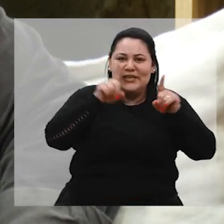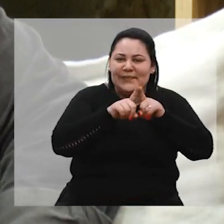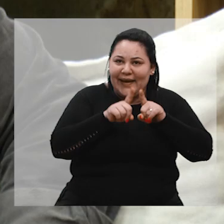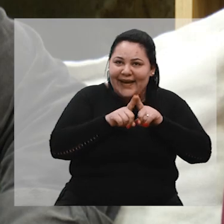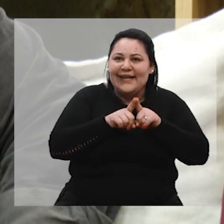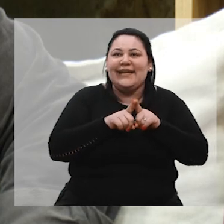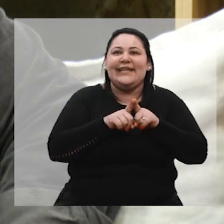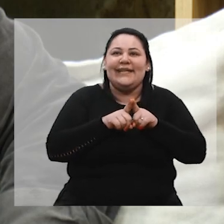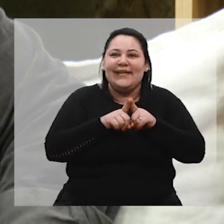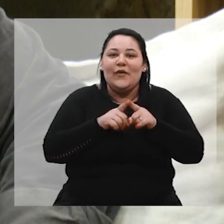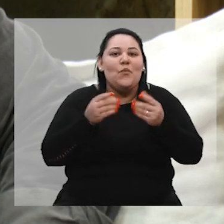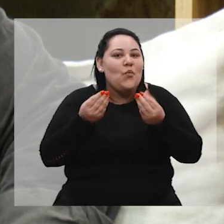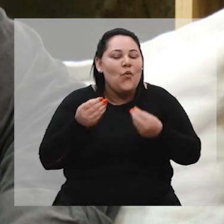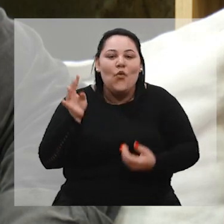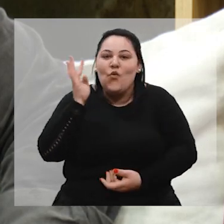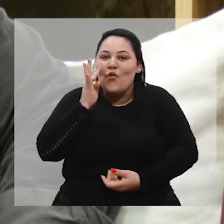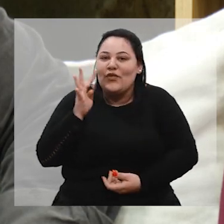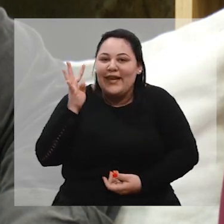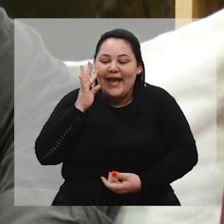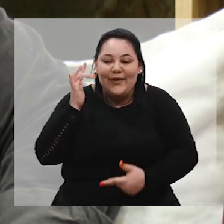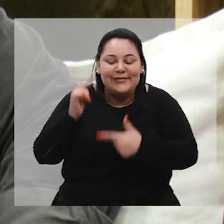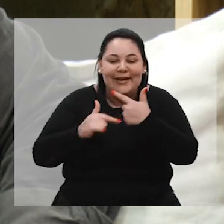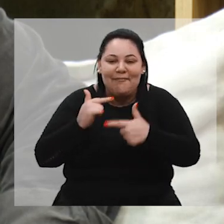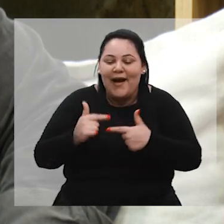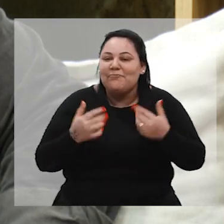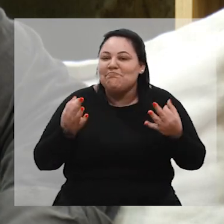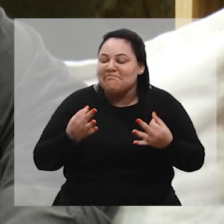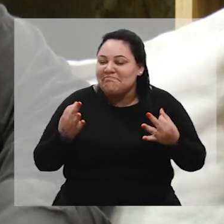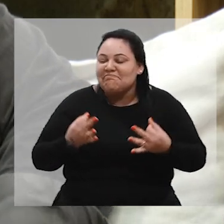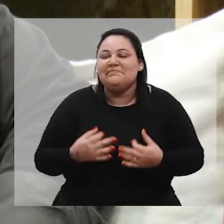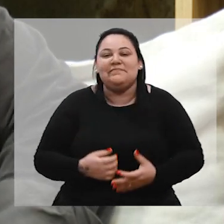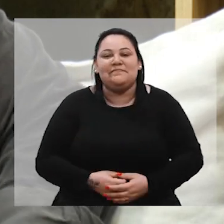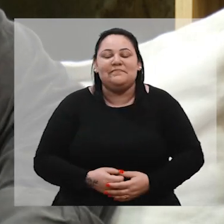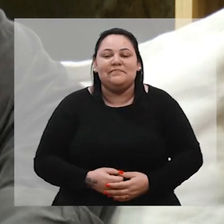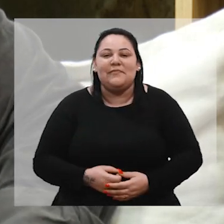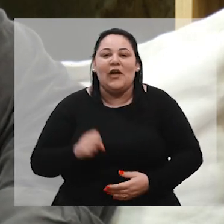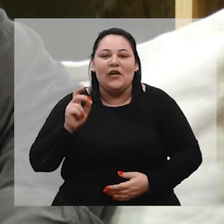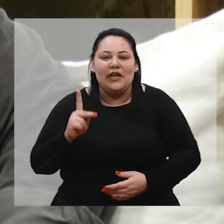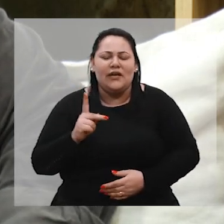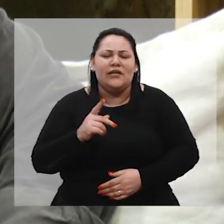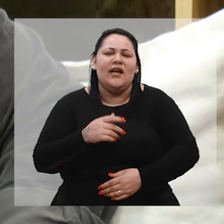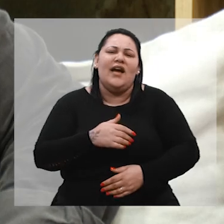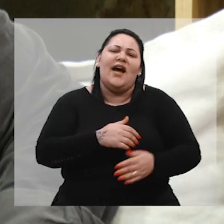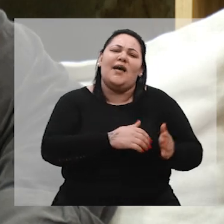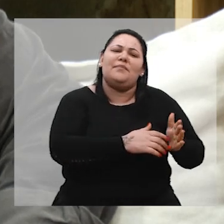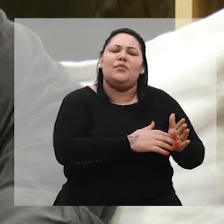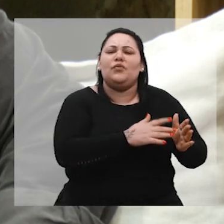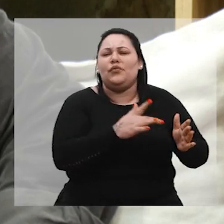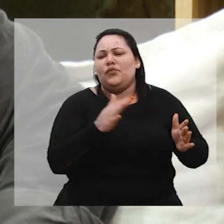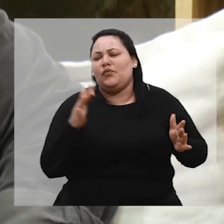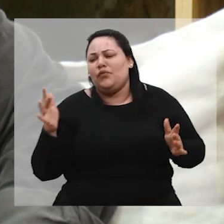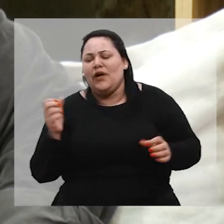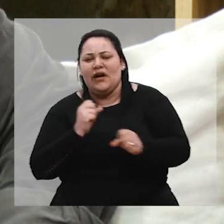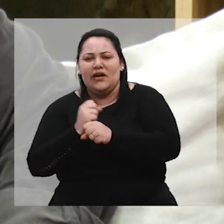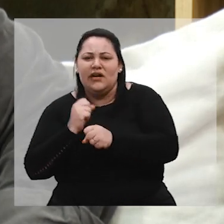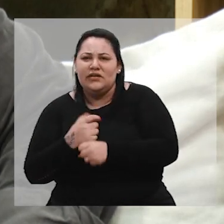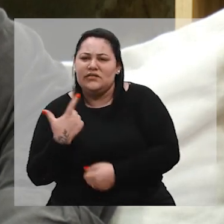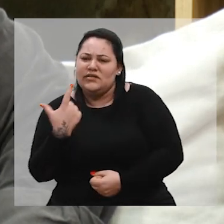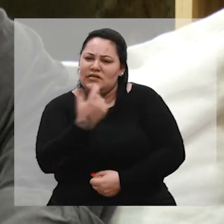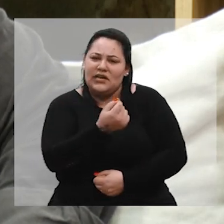convidadas a ir para... Eles apresentaram na Casa da Cultura. Legal. Enfim, ficou legal, né? O trabalho ficou muito